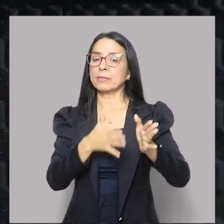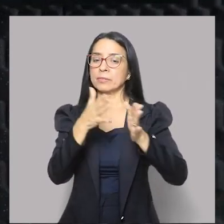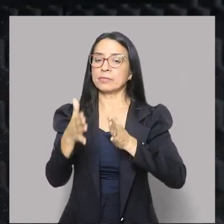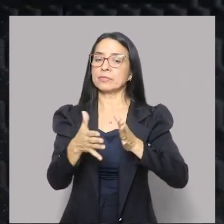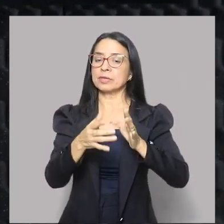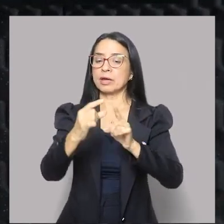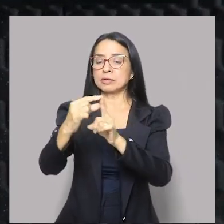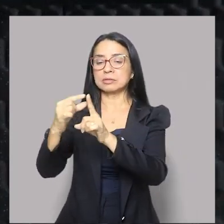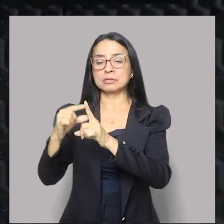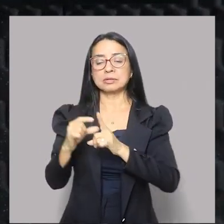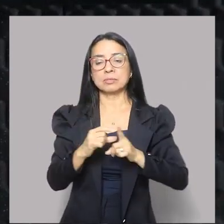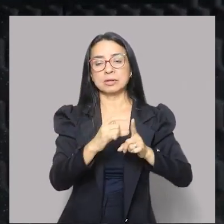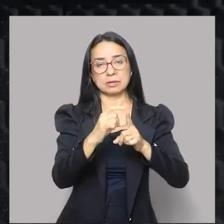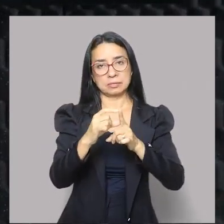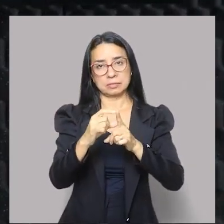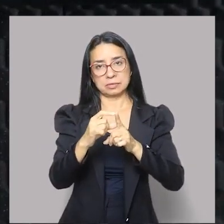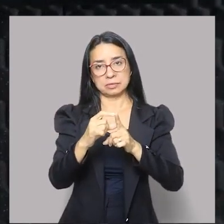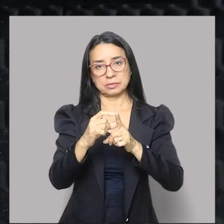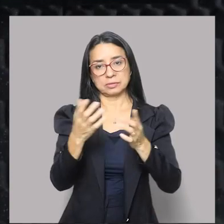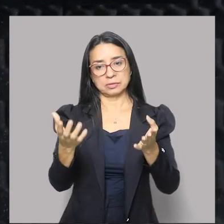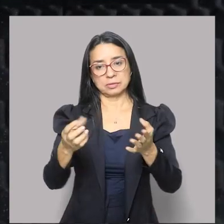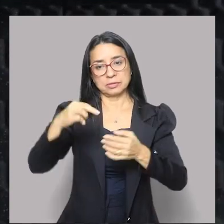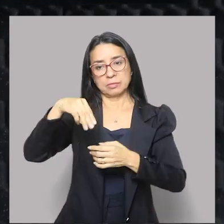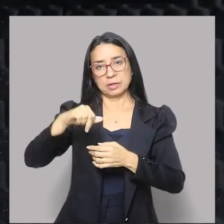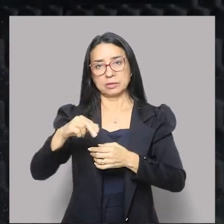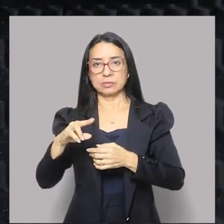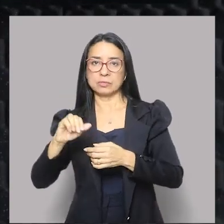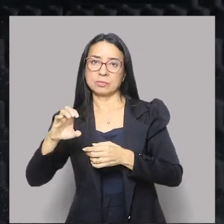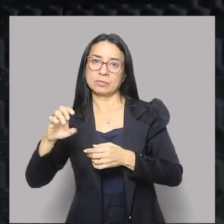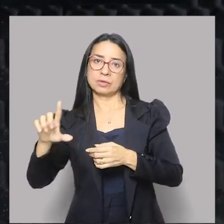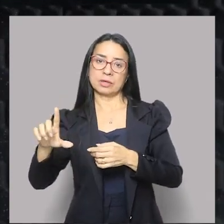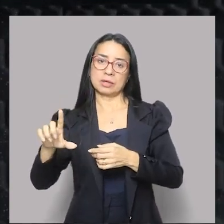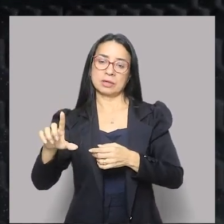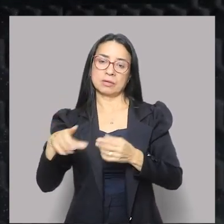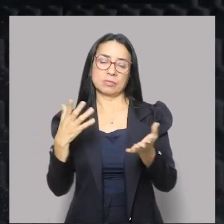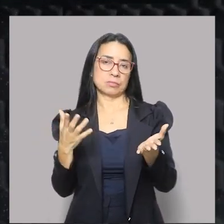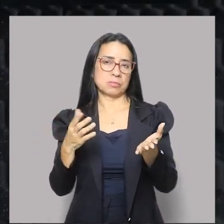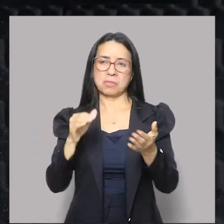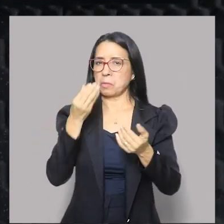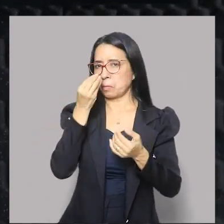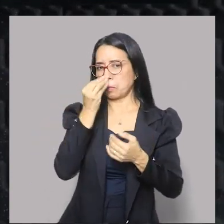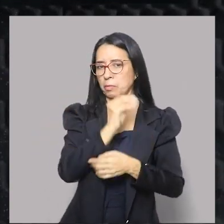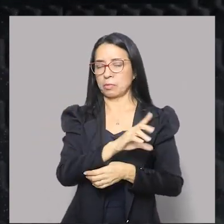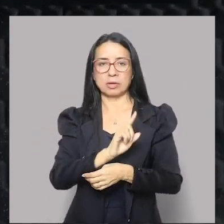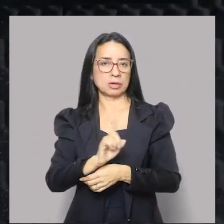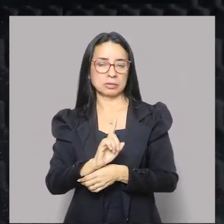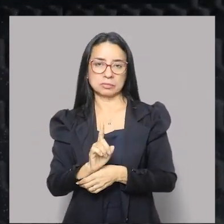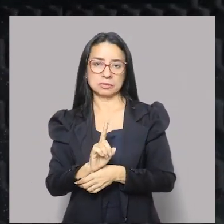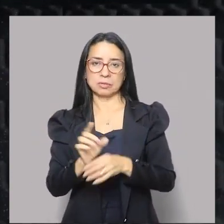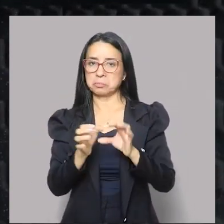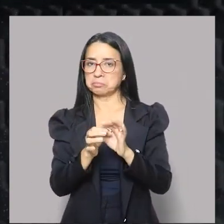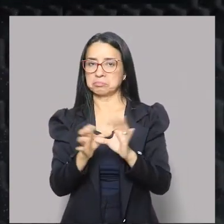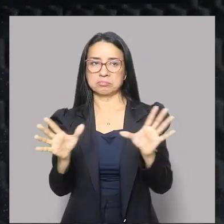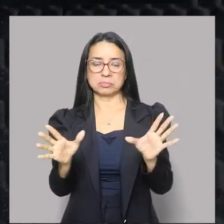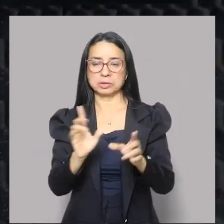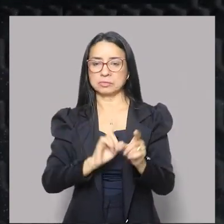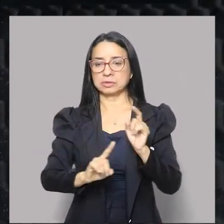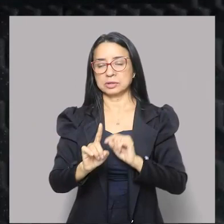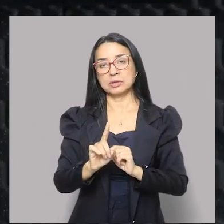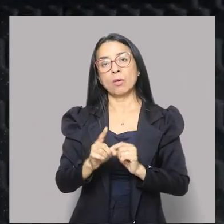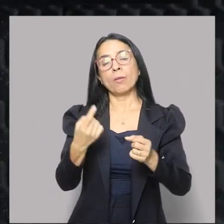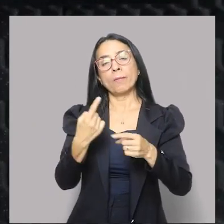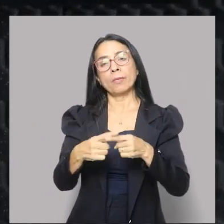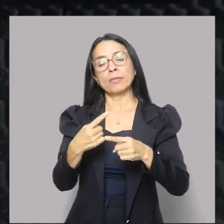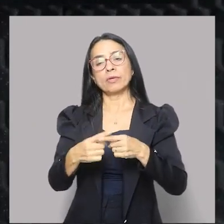repertório. Então, meu repertório lá de Manuel Bandeira não ficou um repertório jogado, não ficou um repertório solto, né, porque eu